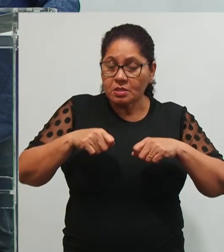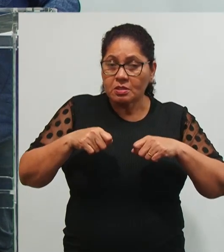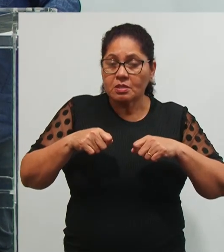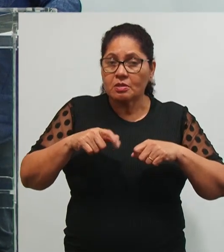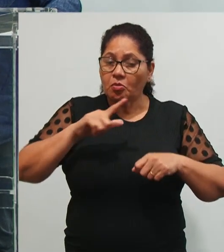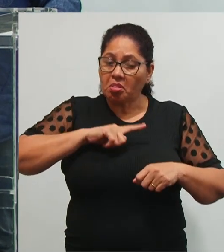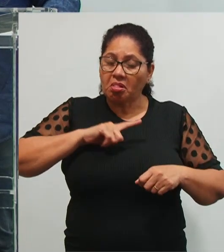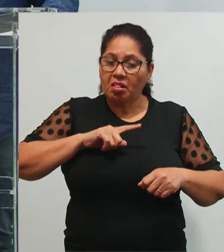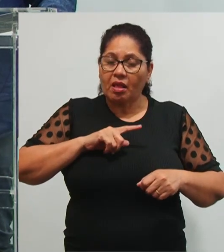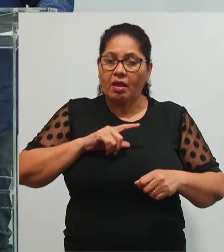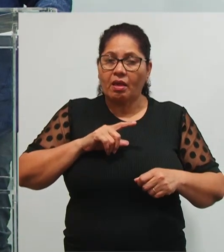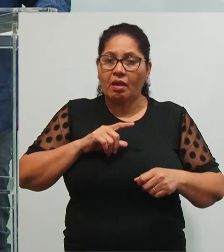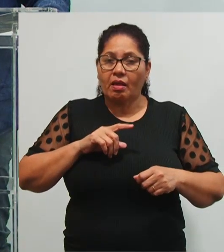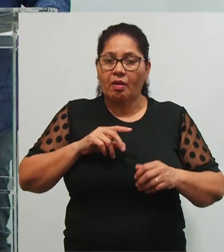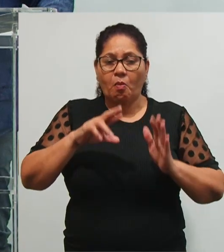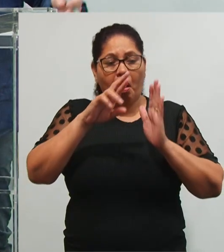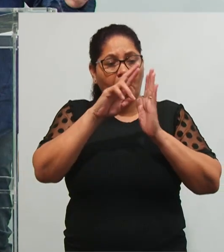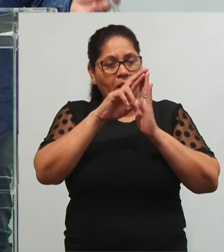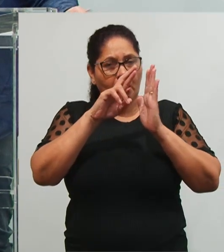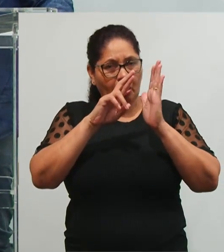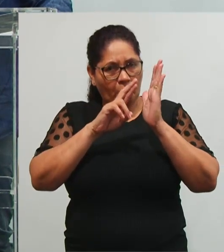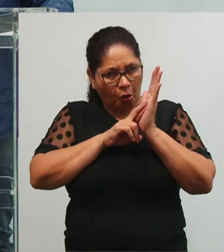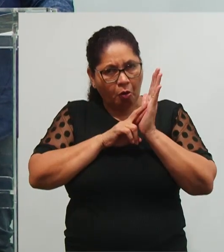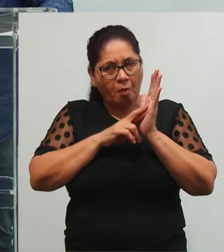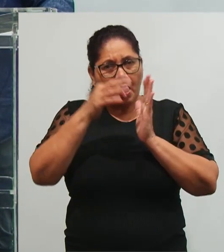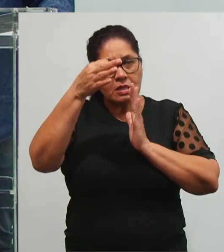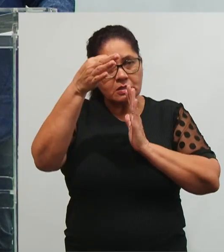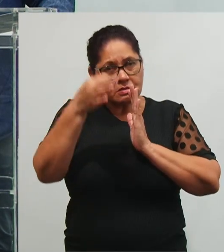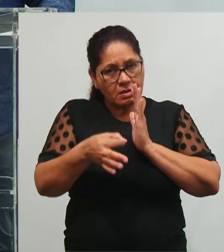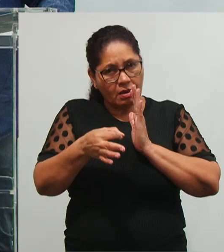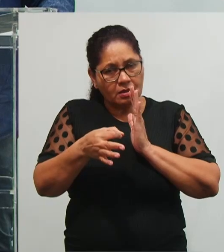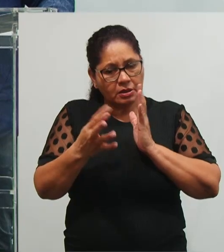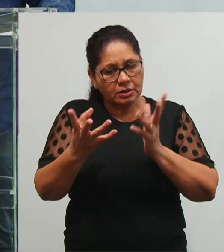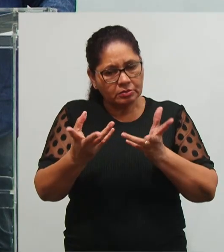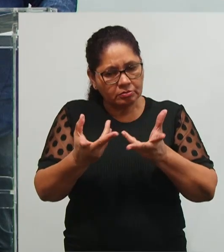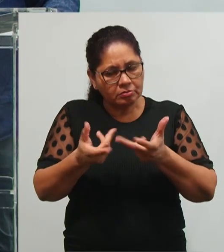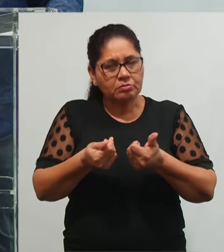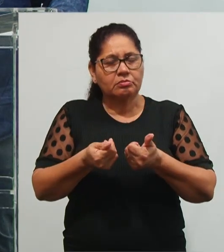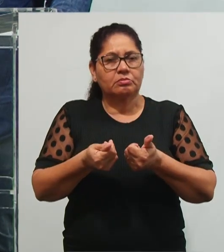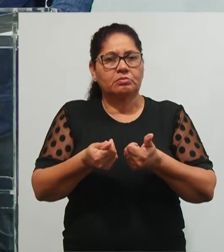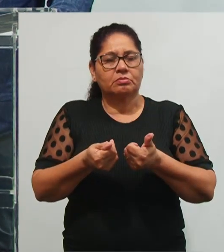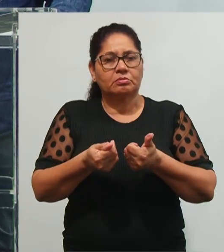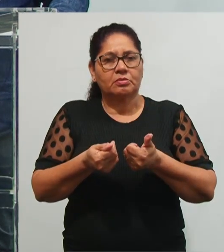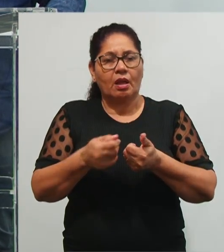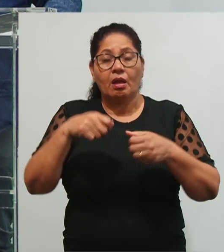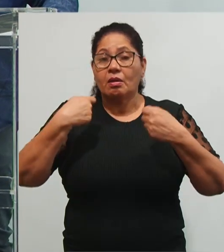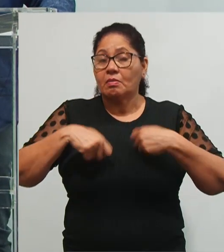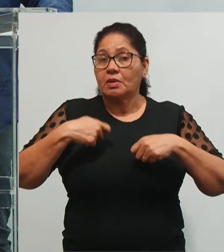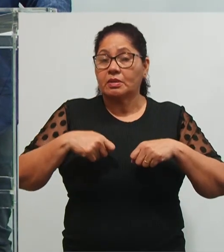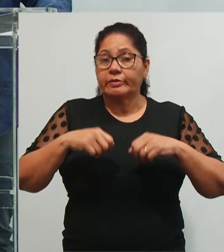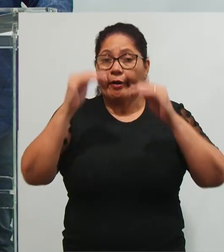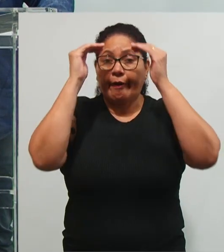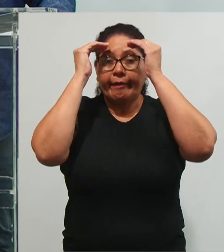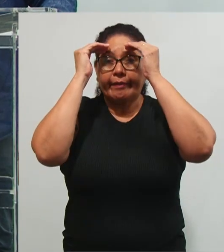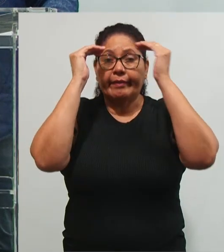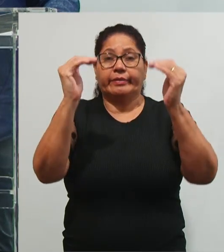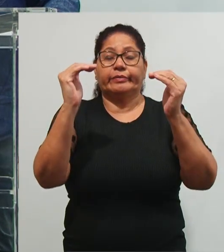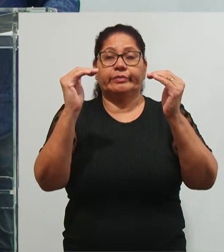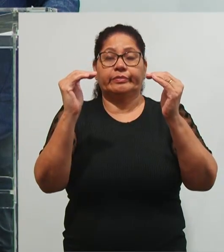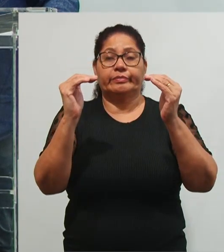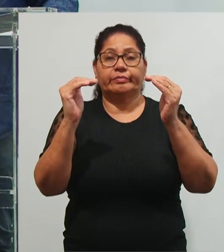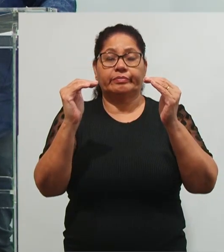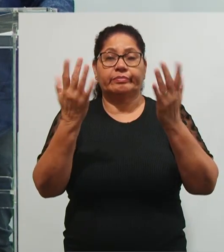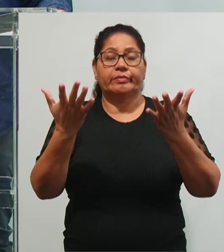precisam seguir um padrão ou um rigor, né, de qualidade, precisa